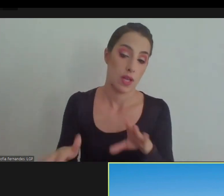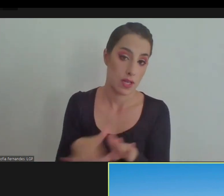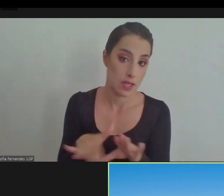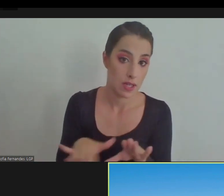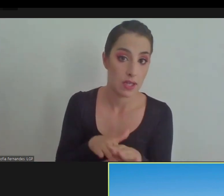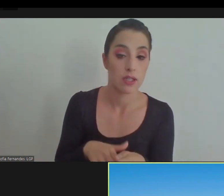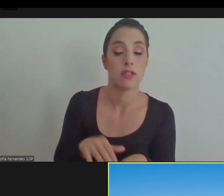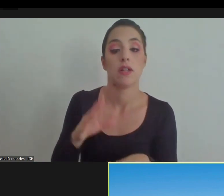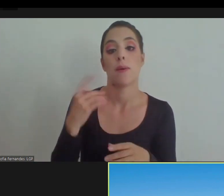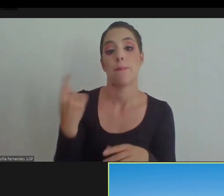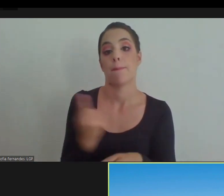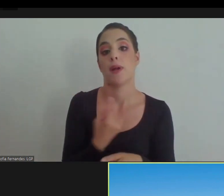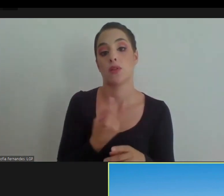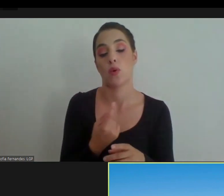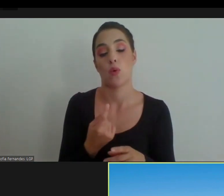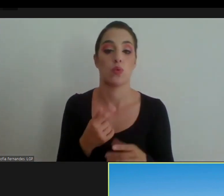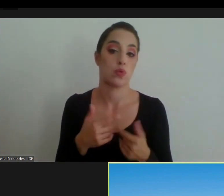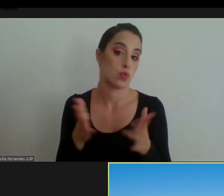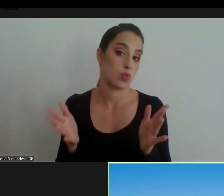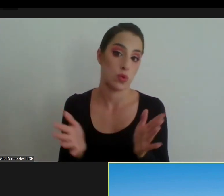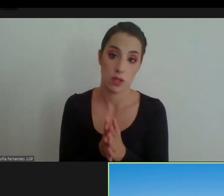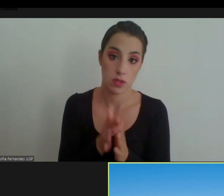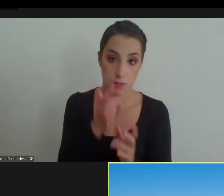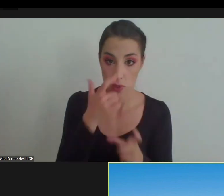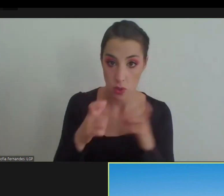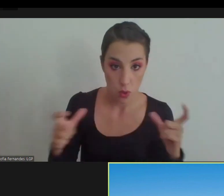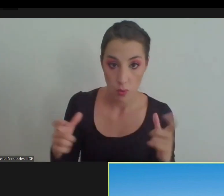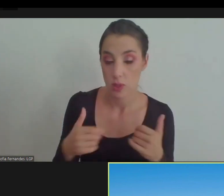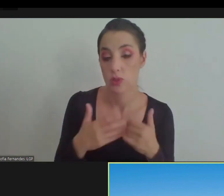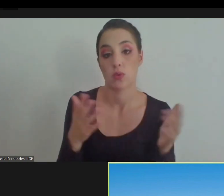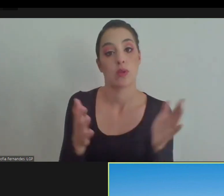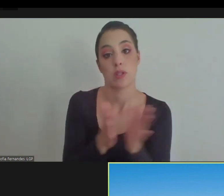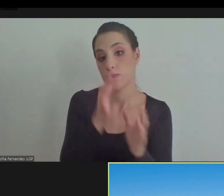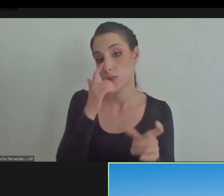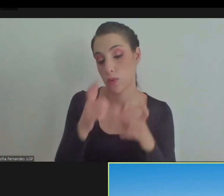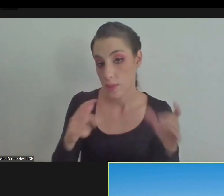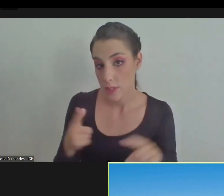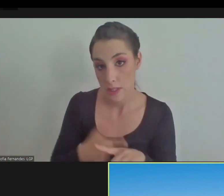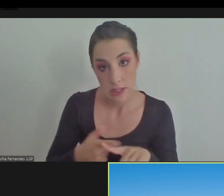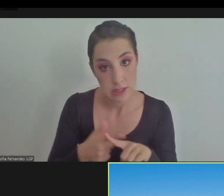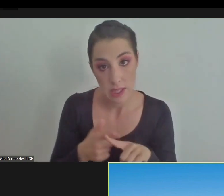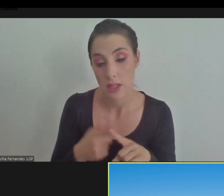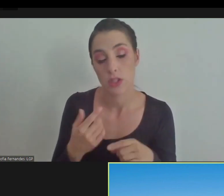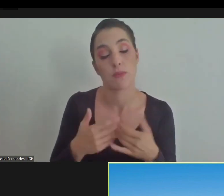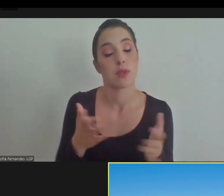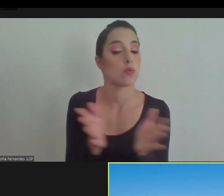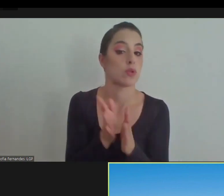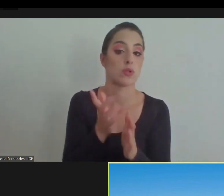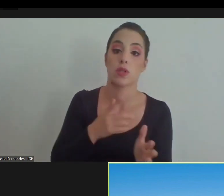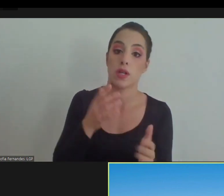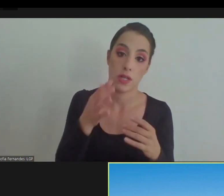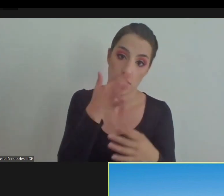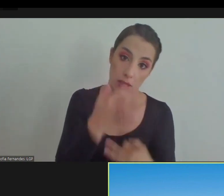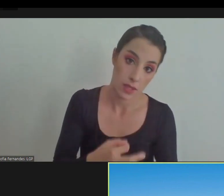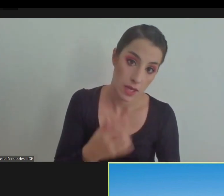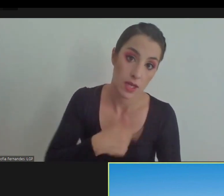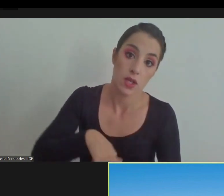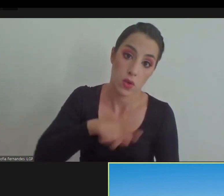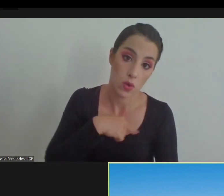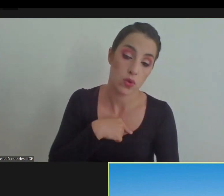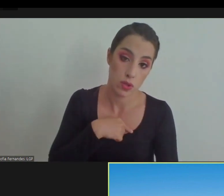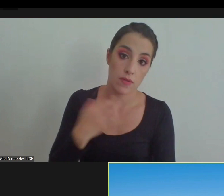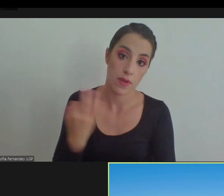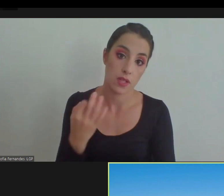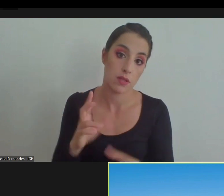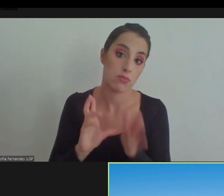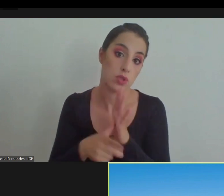que ser com o envolvimento de todos os stakeholders, de todas as partes interessadas, para que também todos eles acreditassem no